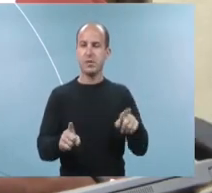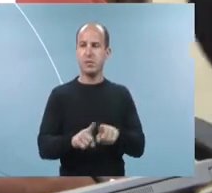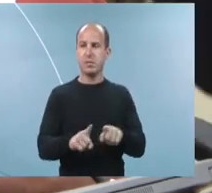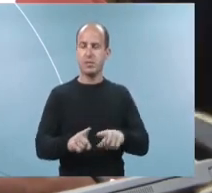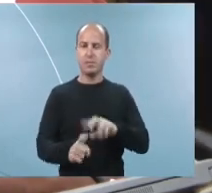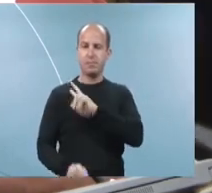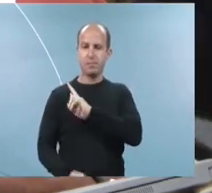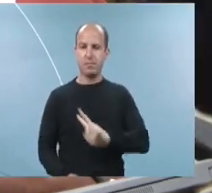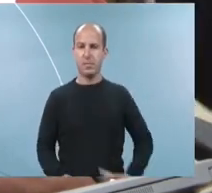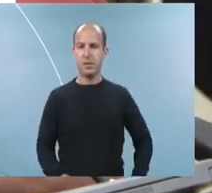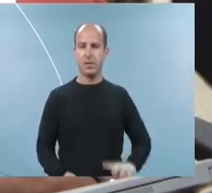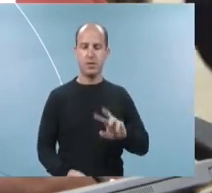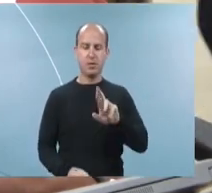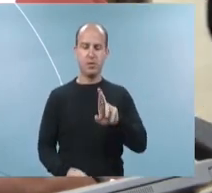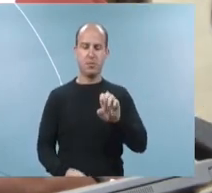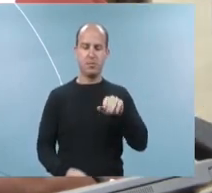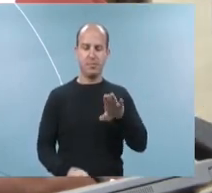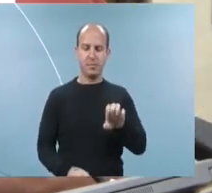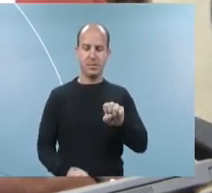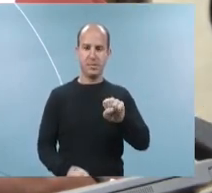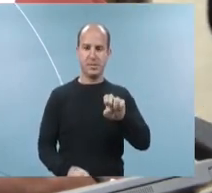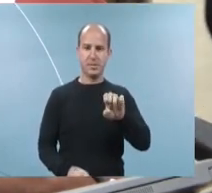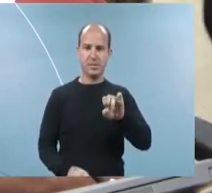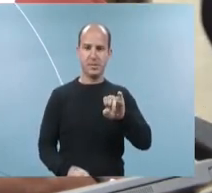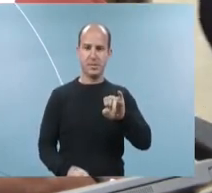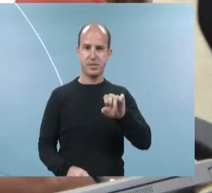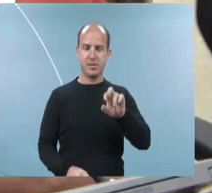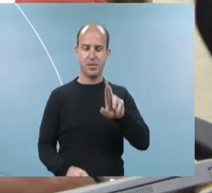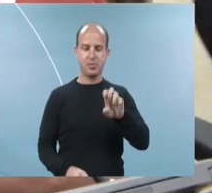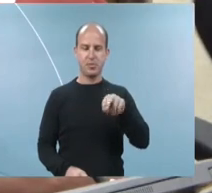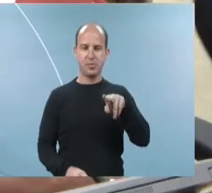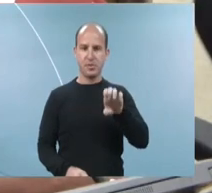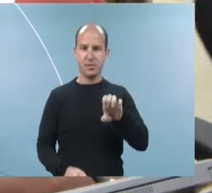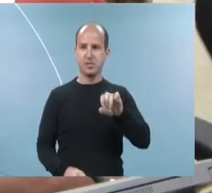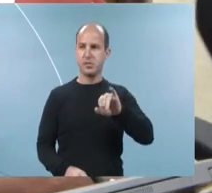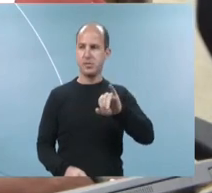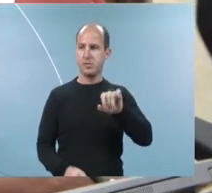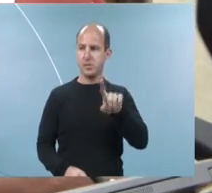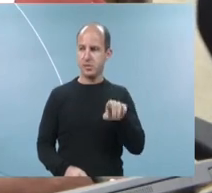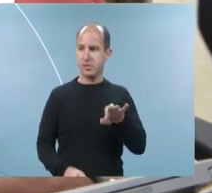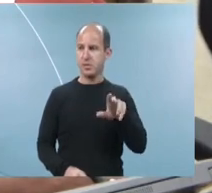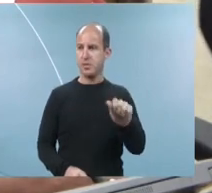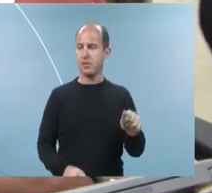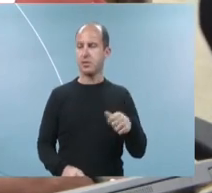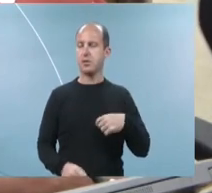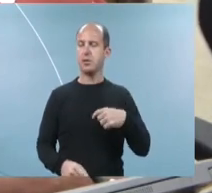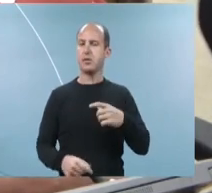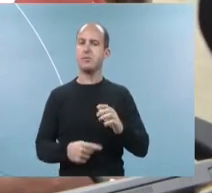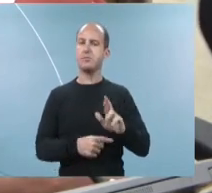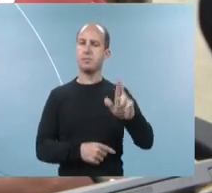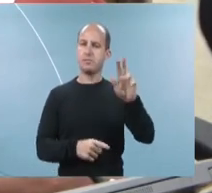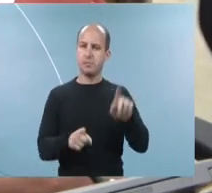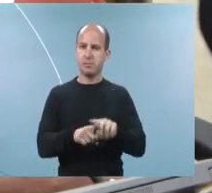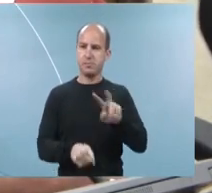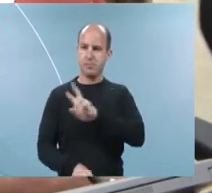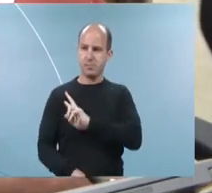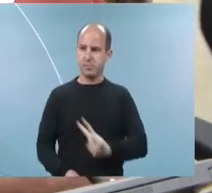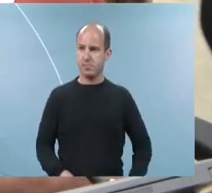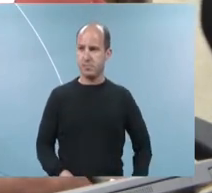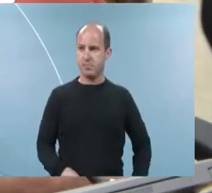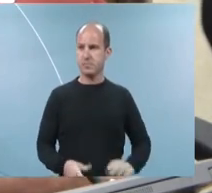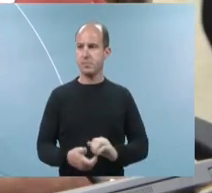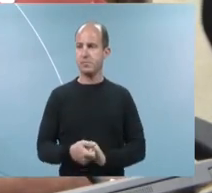também a vereadora Romizélia, que está aqui presente, em nome dela saudar os demais vereadores. Queria apenas, presidente,